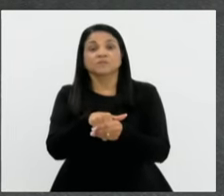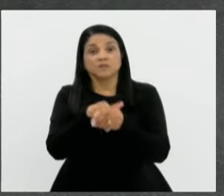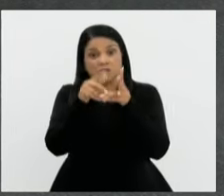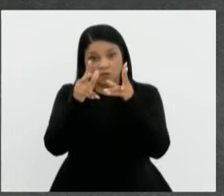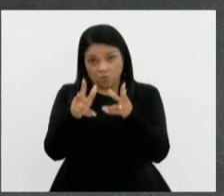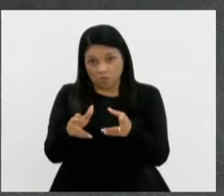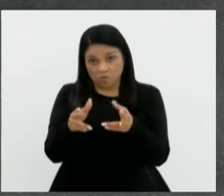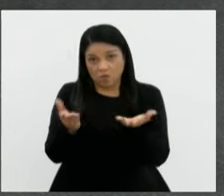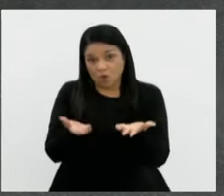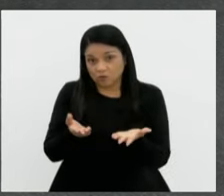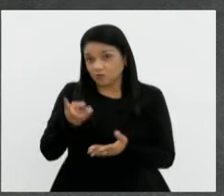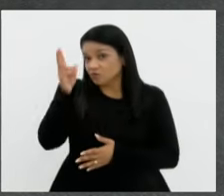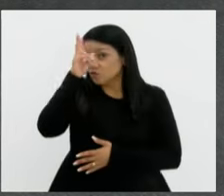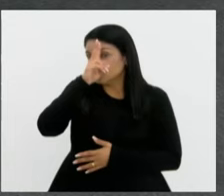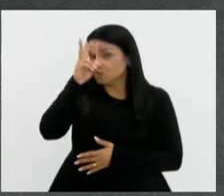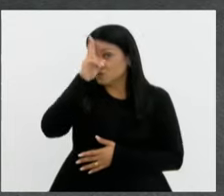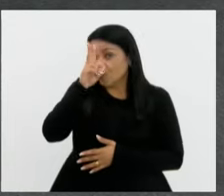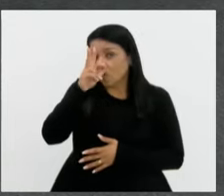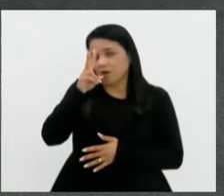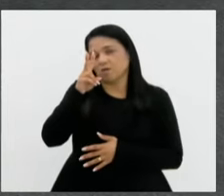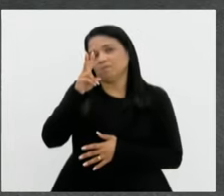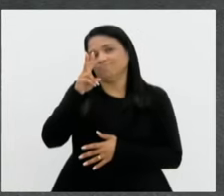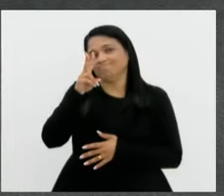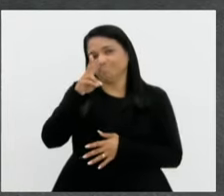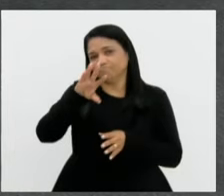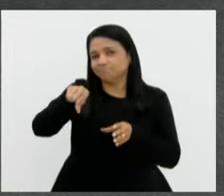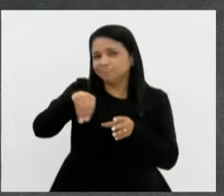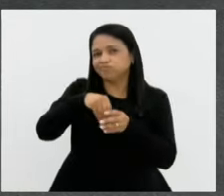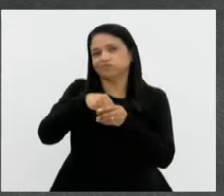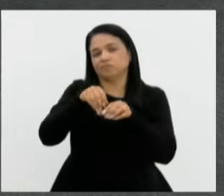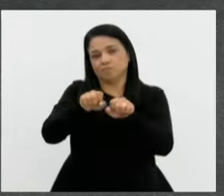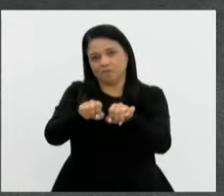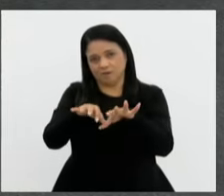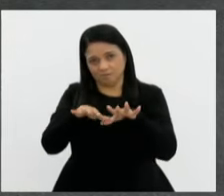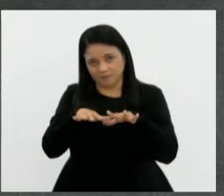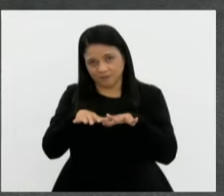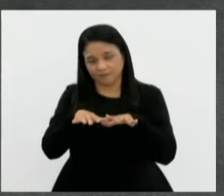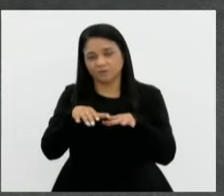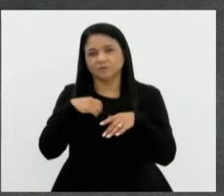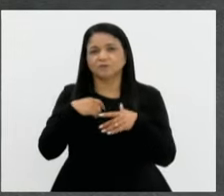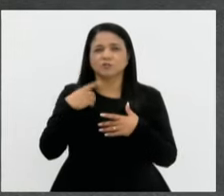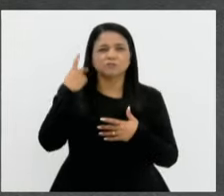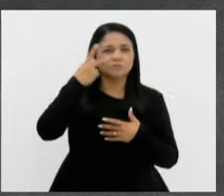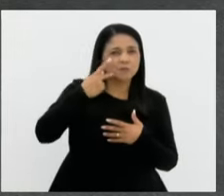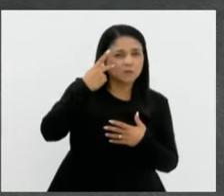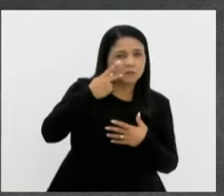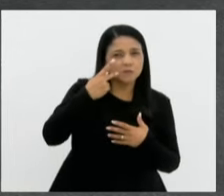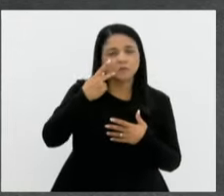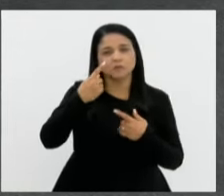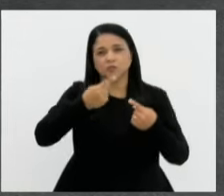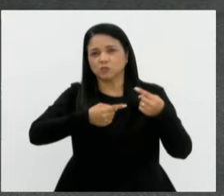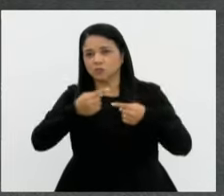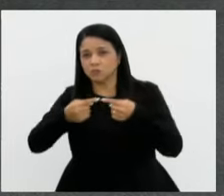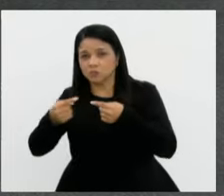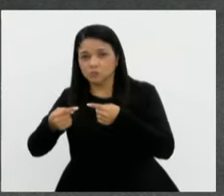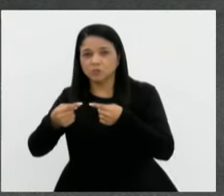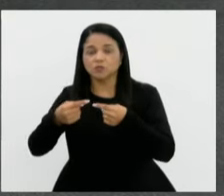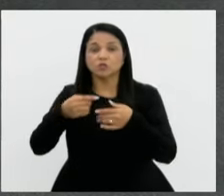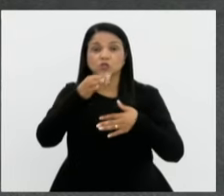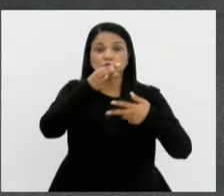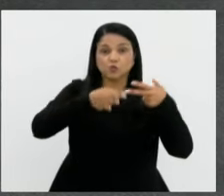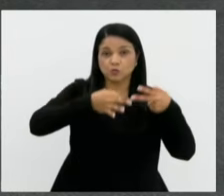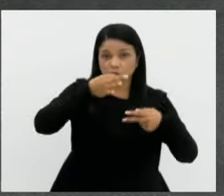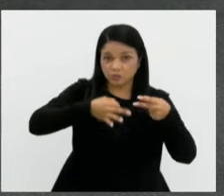história do parlamento, criam até uma certa jurisprudência de posicionamentos políticos, jurídicos, a partir da